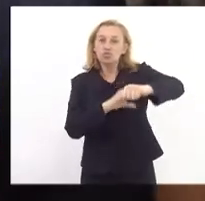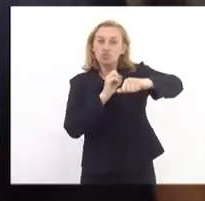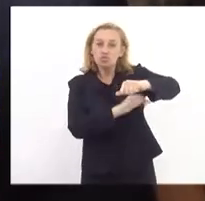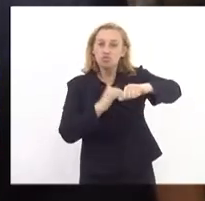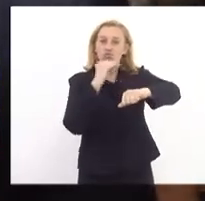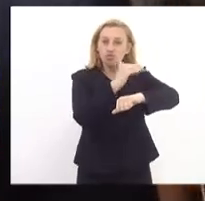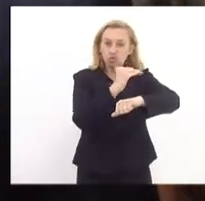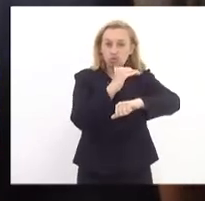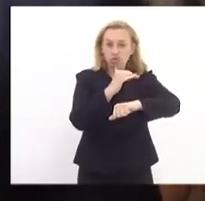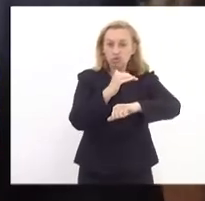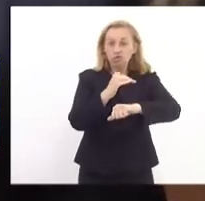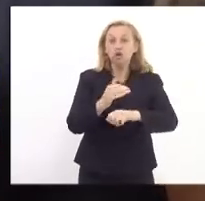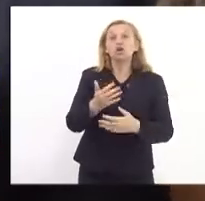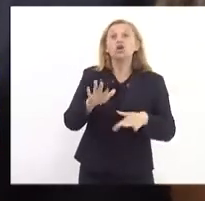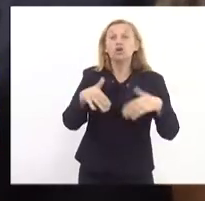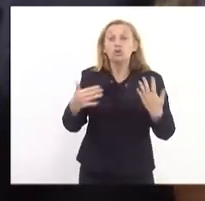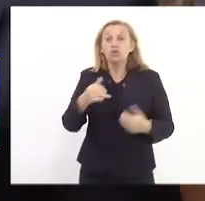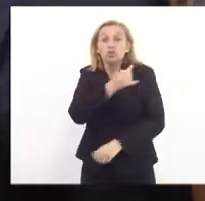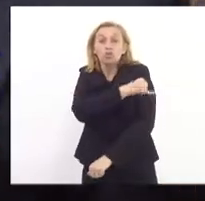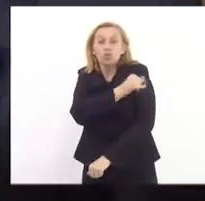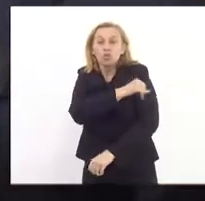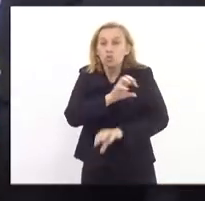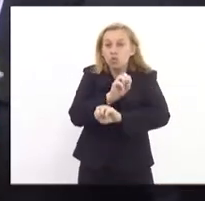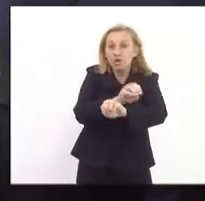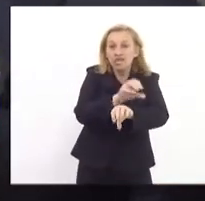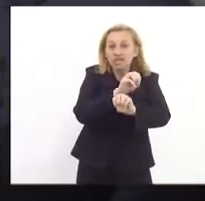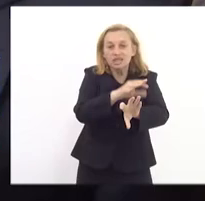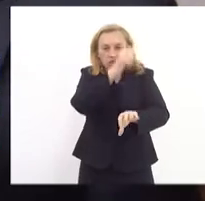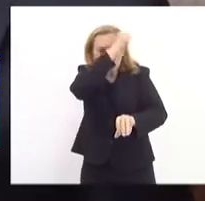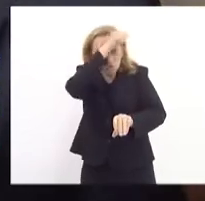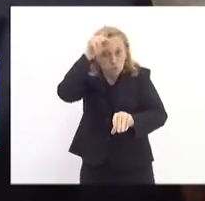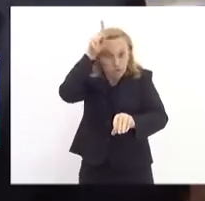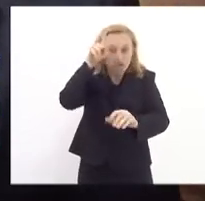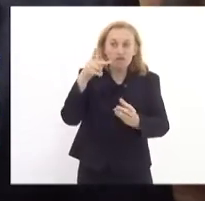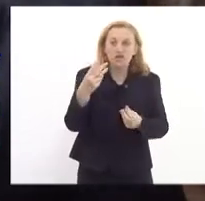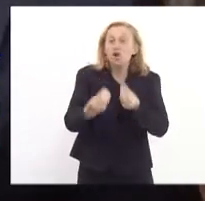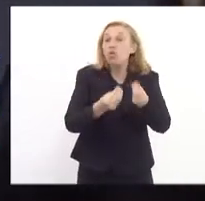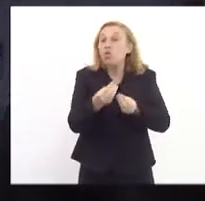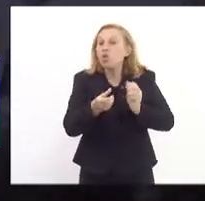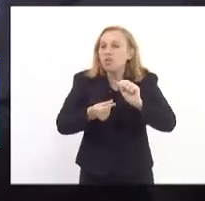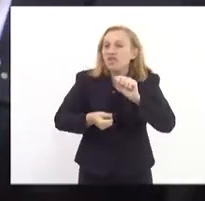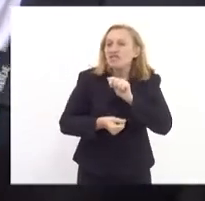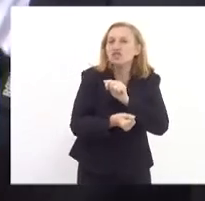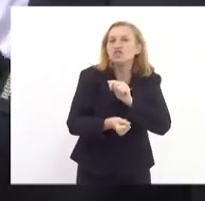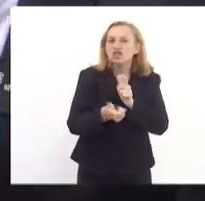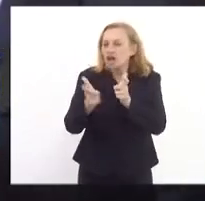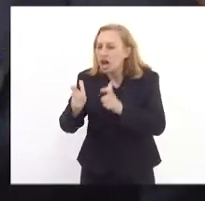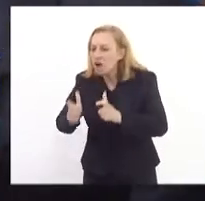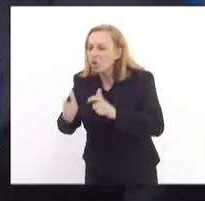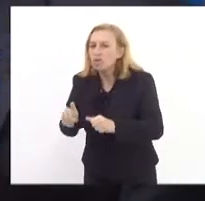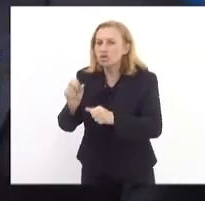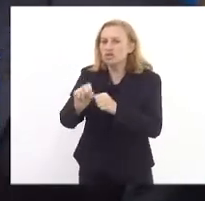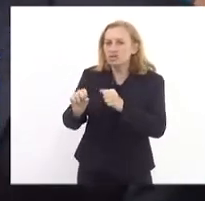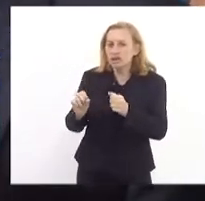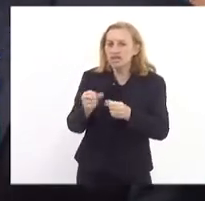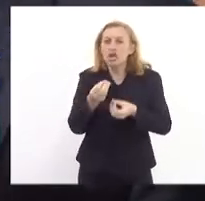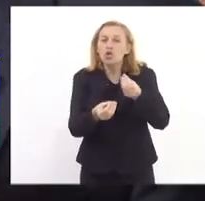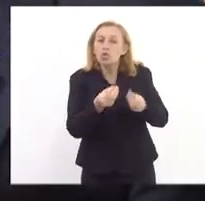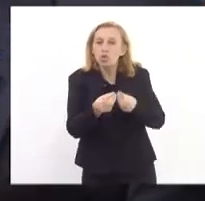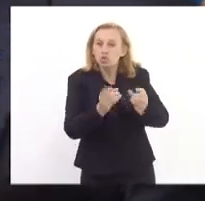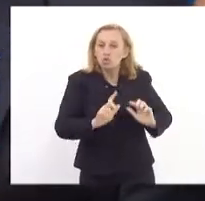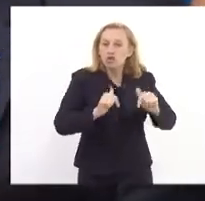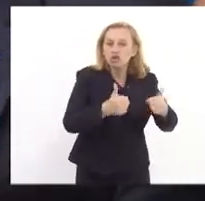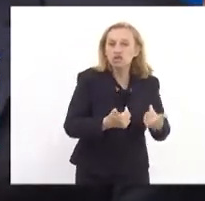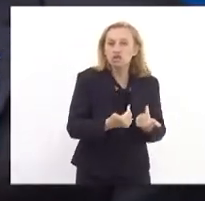e quando o Rio ele ensina aos prefeitos como investir, aonde fazer, como trazer,